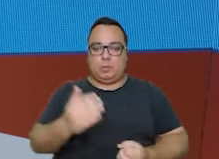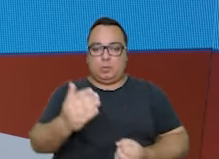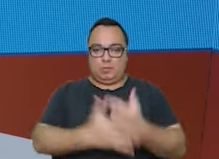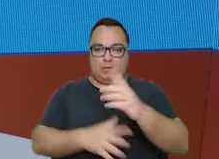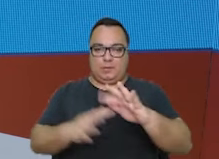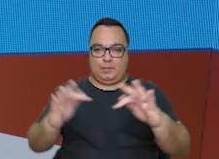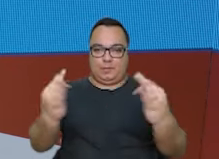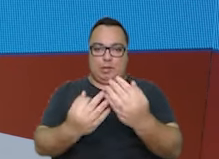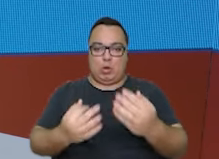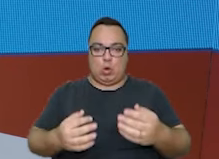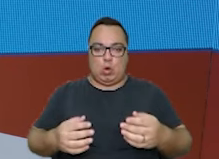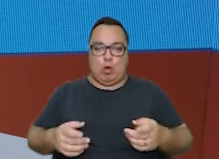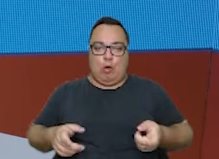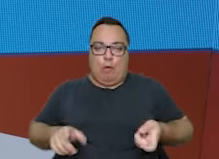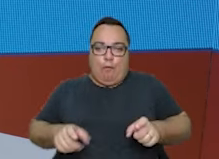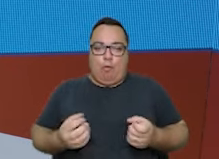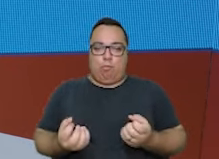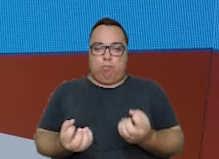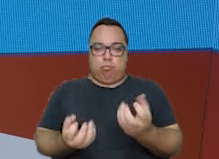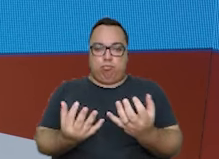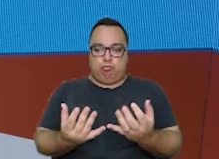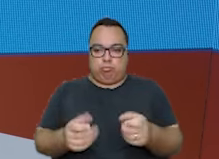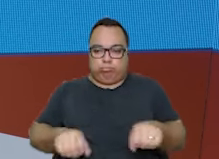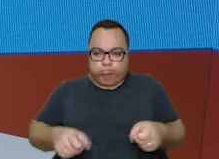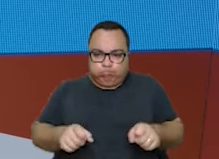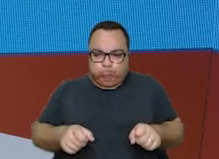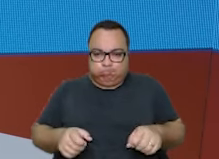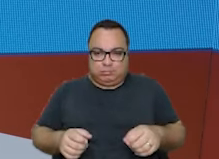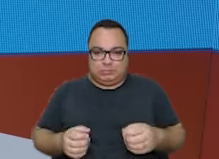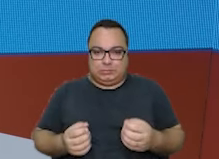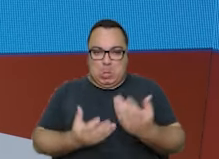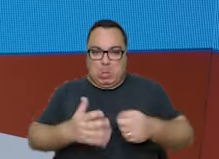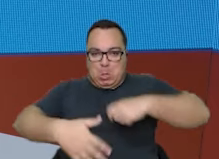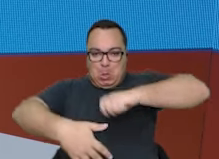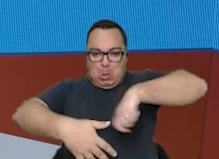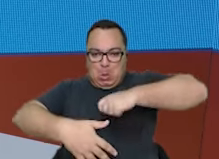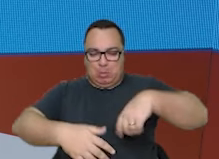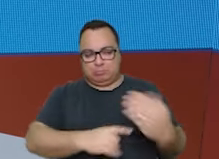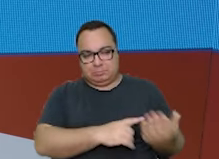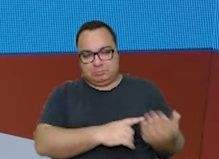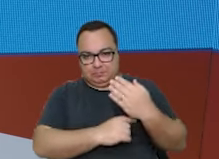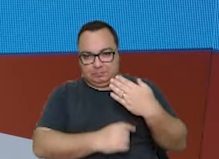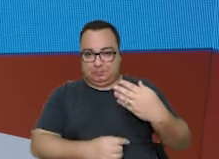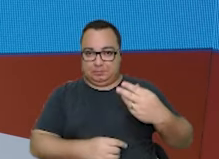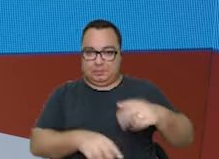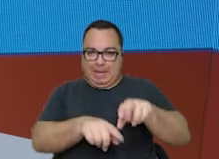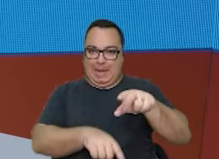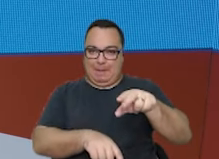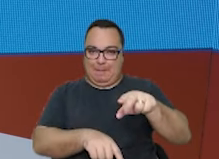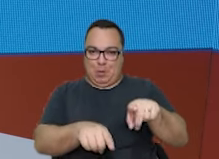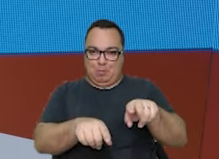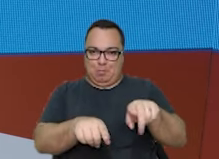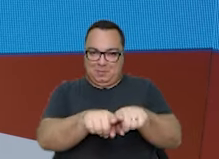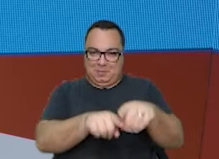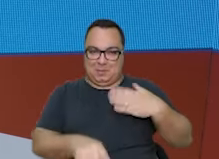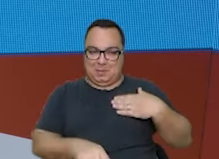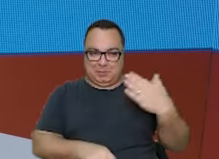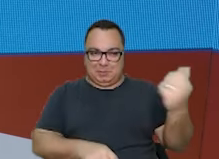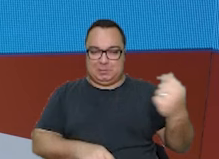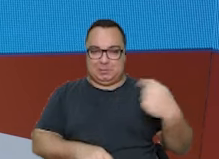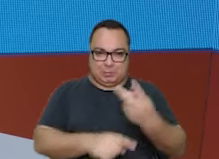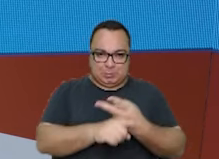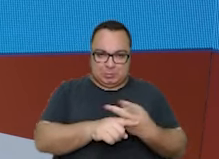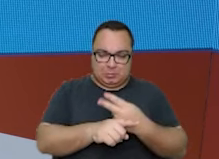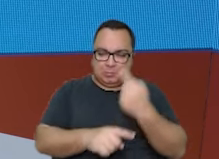fogão industrial né me ajuda a procurar o fogão comprei o fogão para ele fui olhar eu gosto de pesquisar né sou bem curioso fui lá comparei as